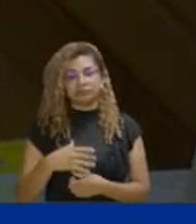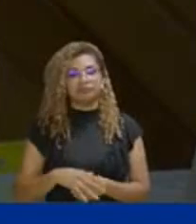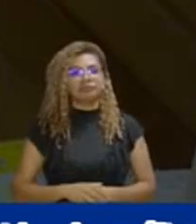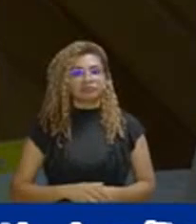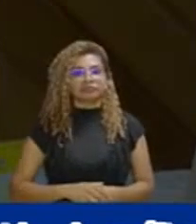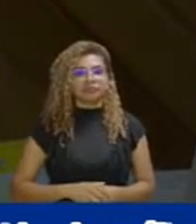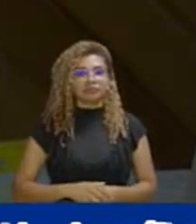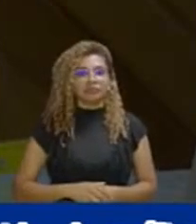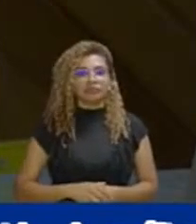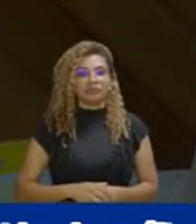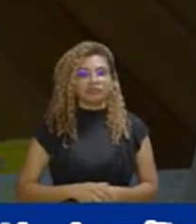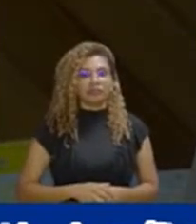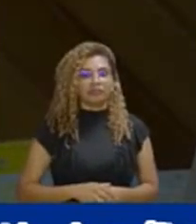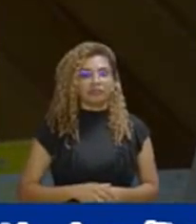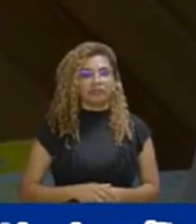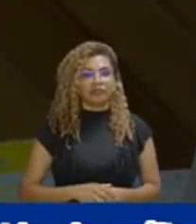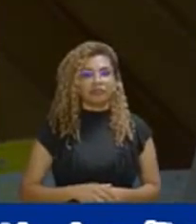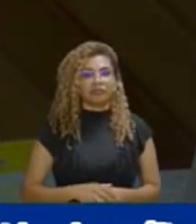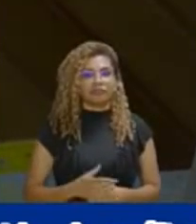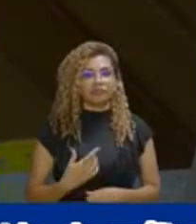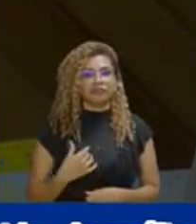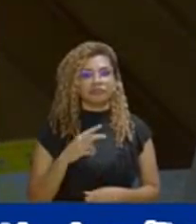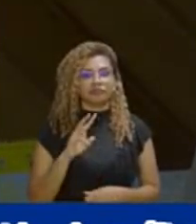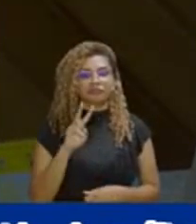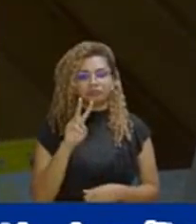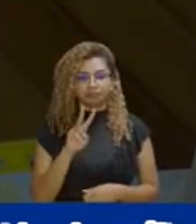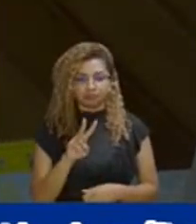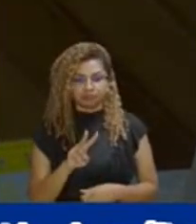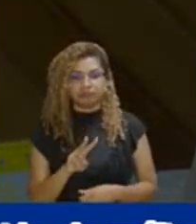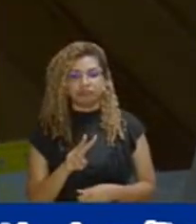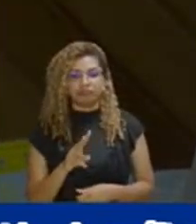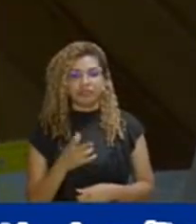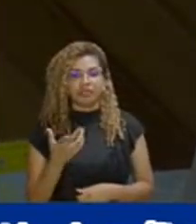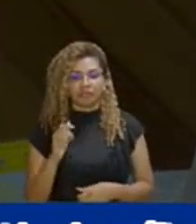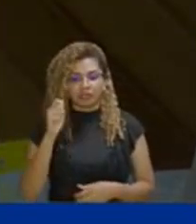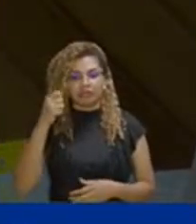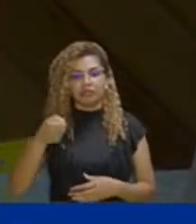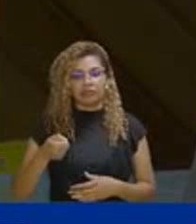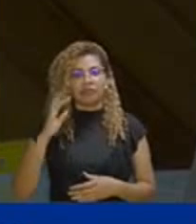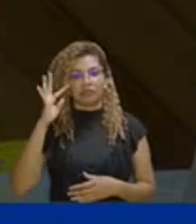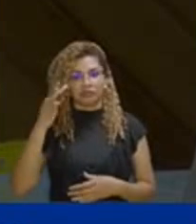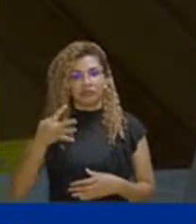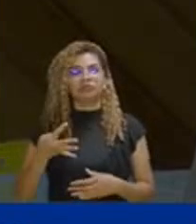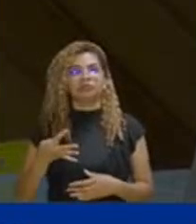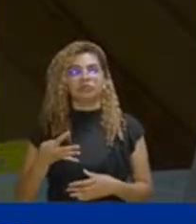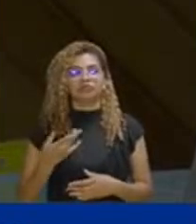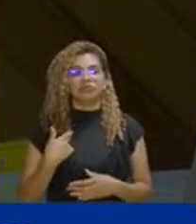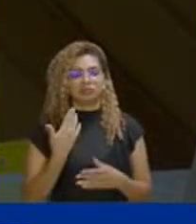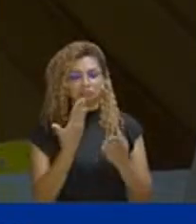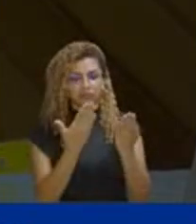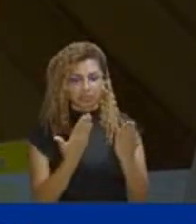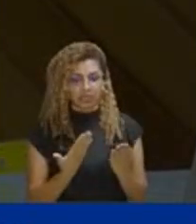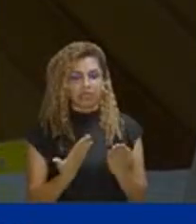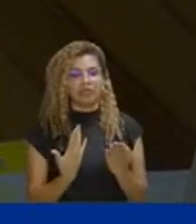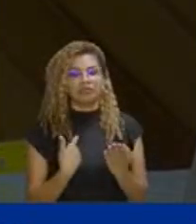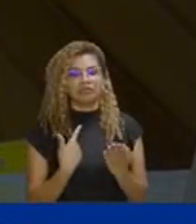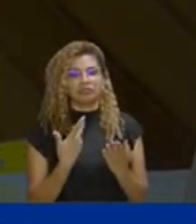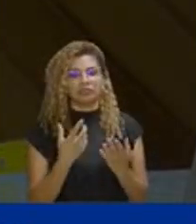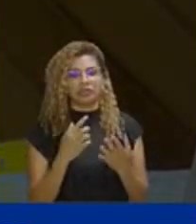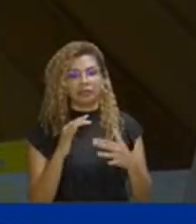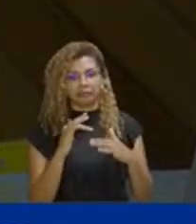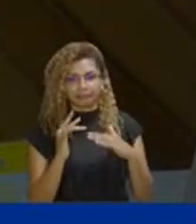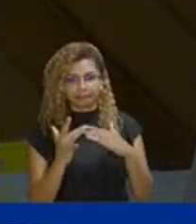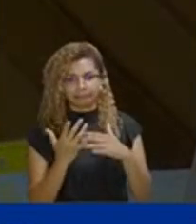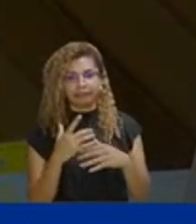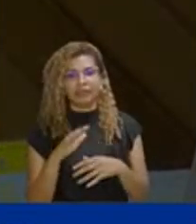irrefutável, porquanto, como oportunamente assentado na decisão recorrida, da análise do material indicado na inicial, além de